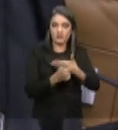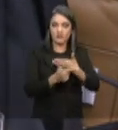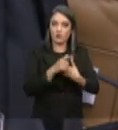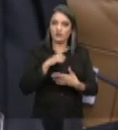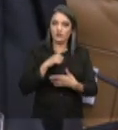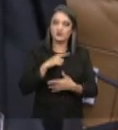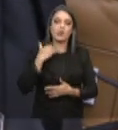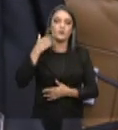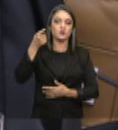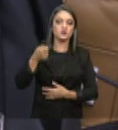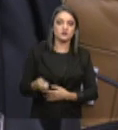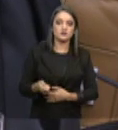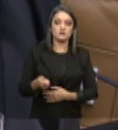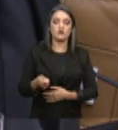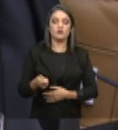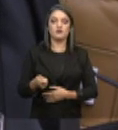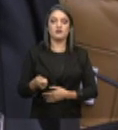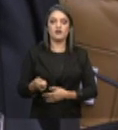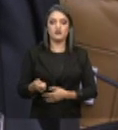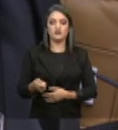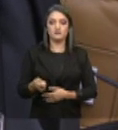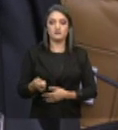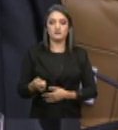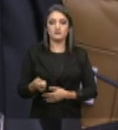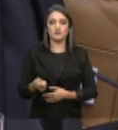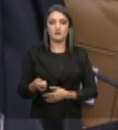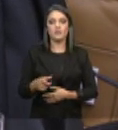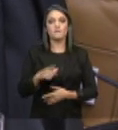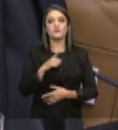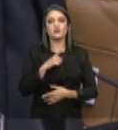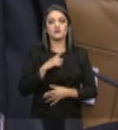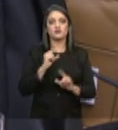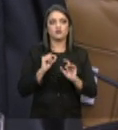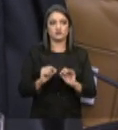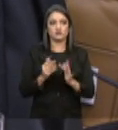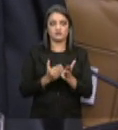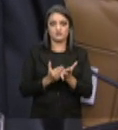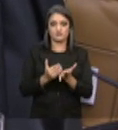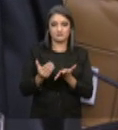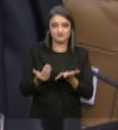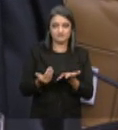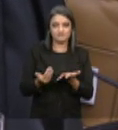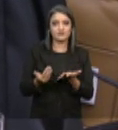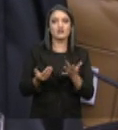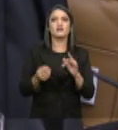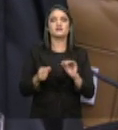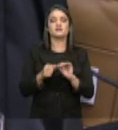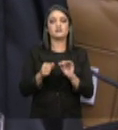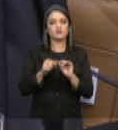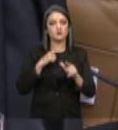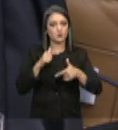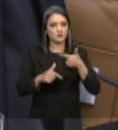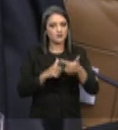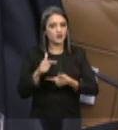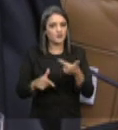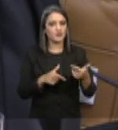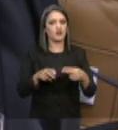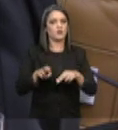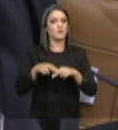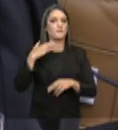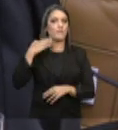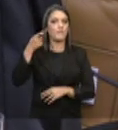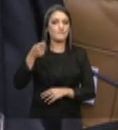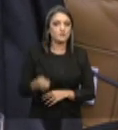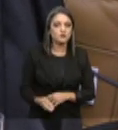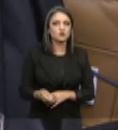a magistratura demandavam desde então o exercício pelo magistrado